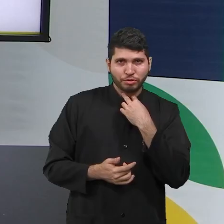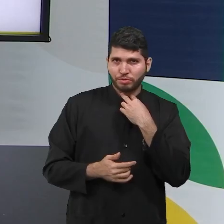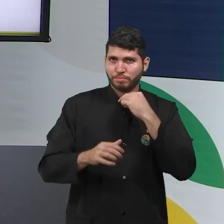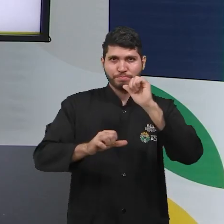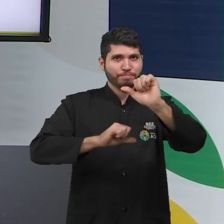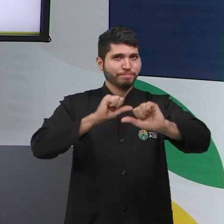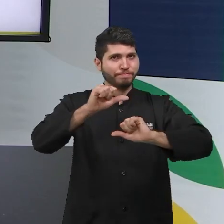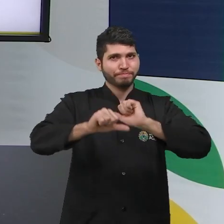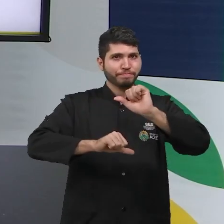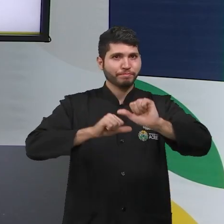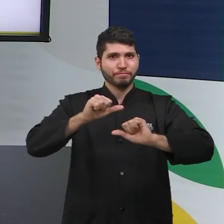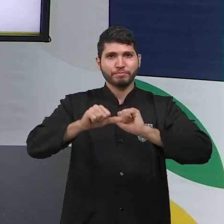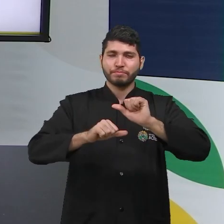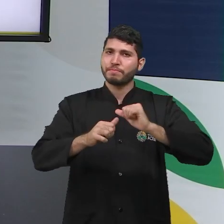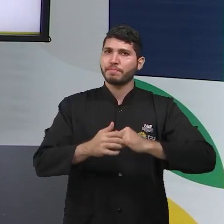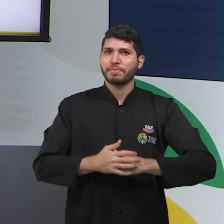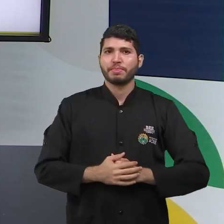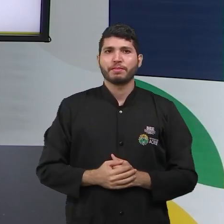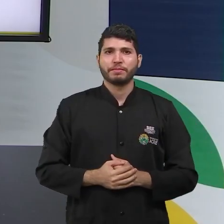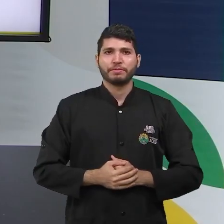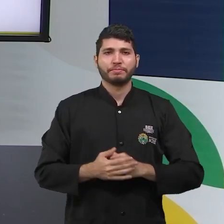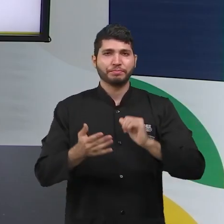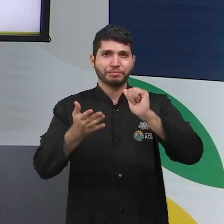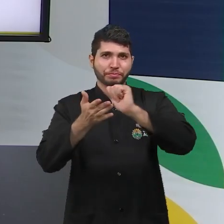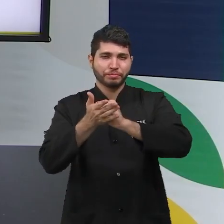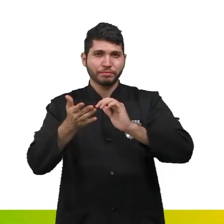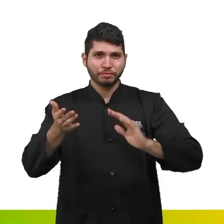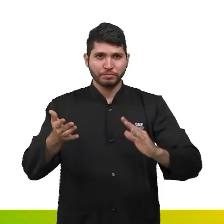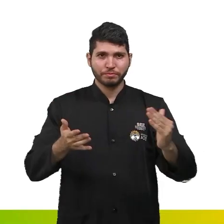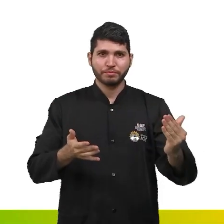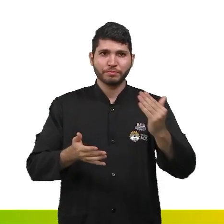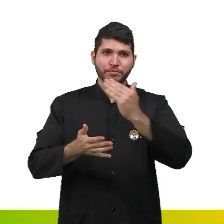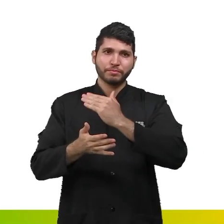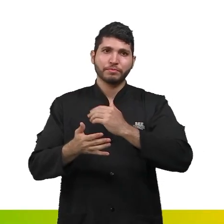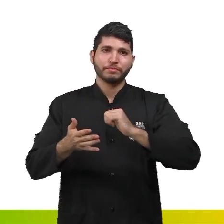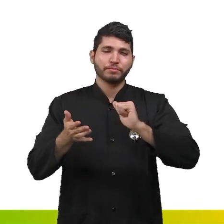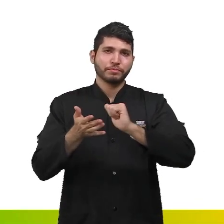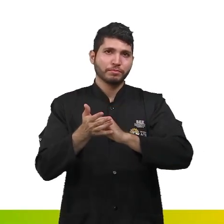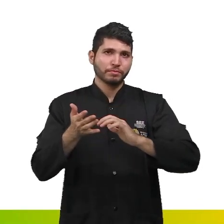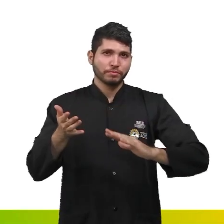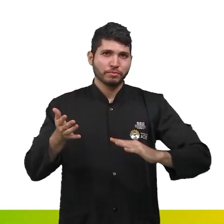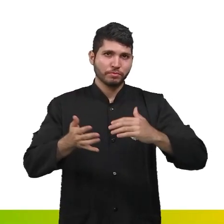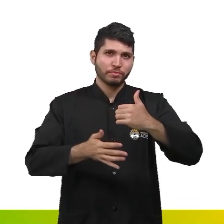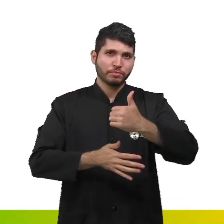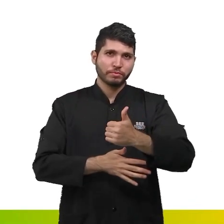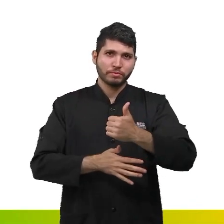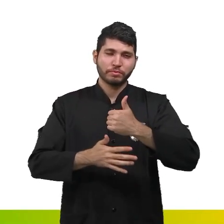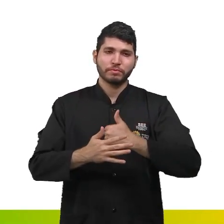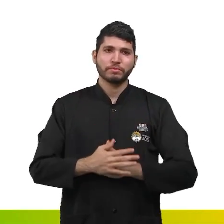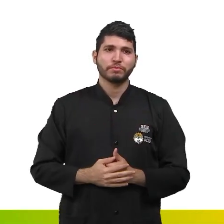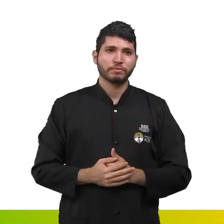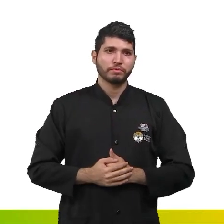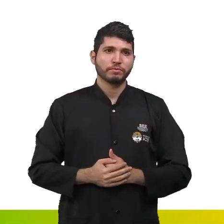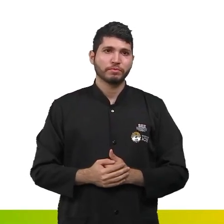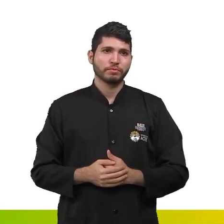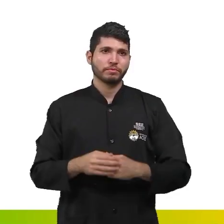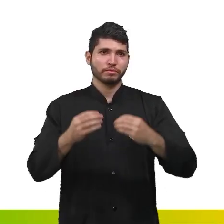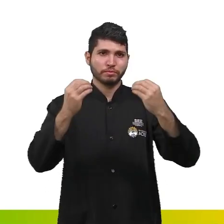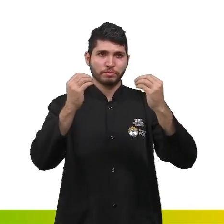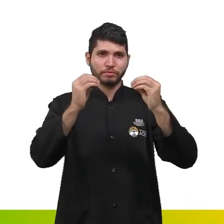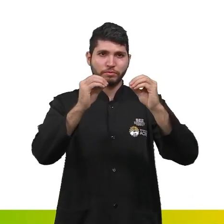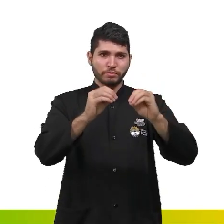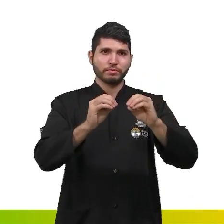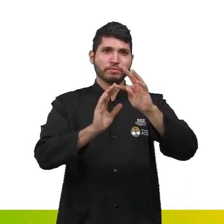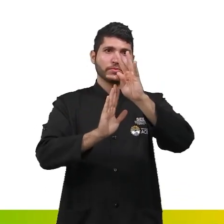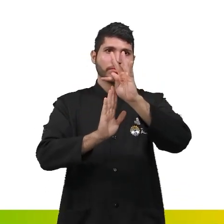Então, vamos às nossas atividades. Atividade 1 na tela. Aí temos, completa